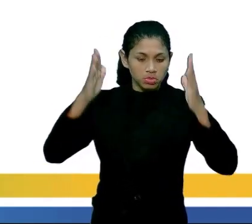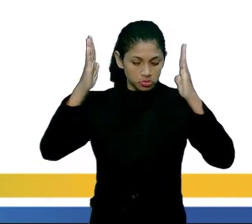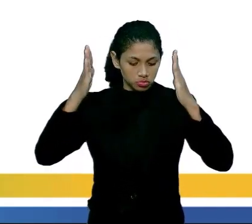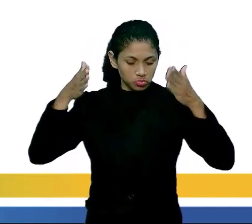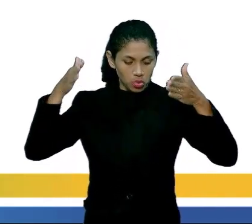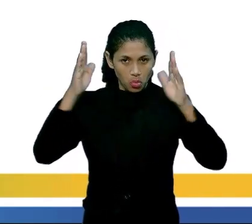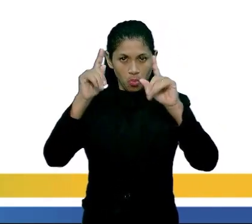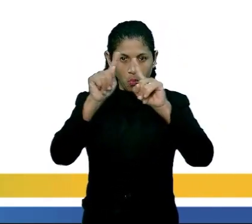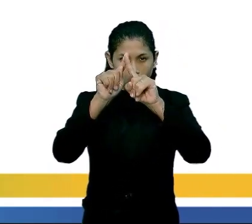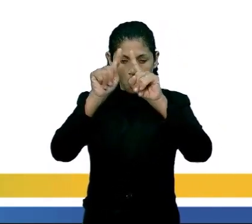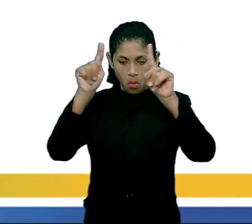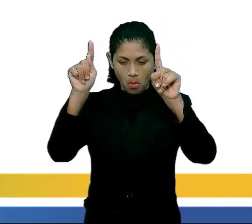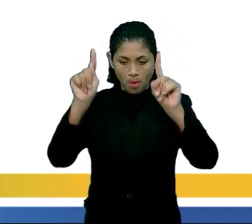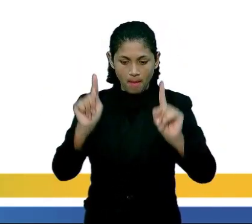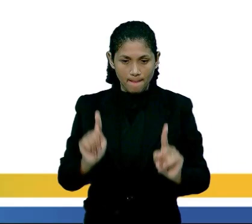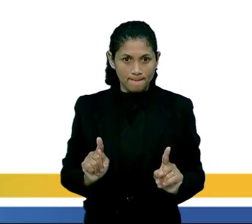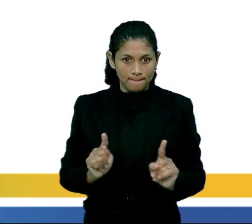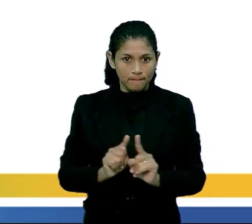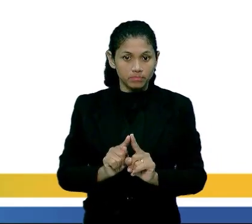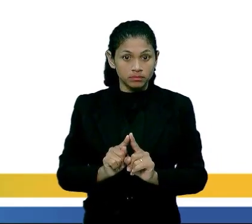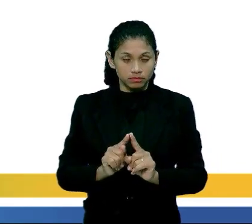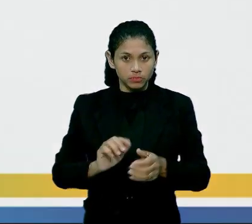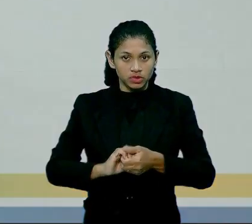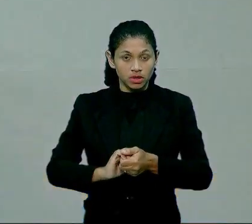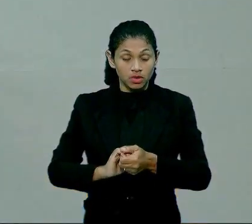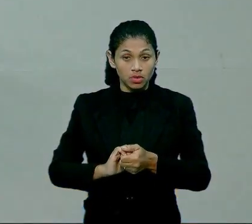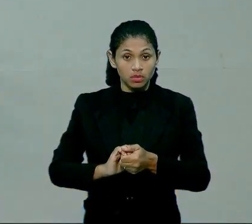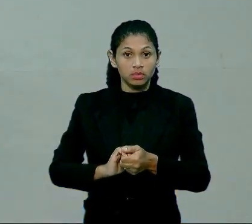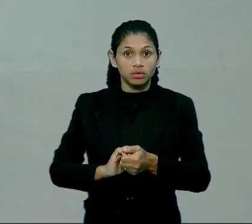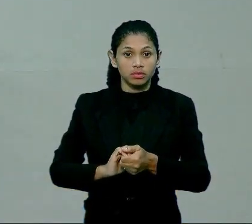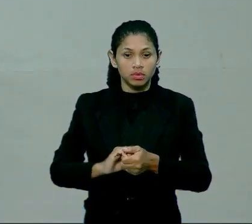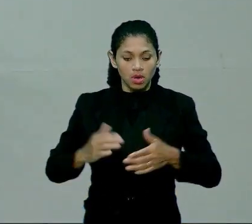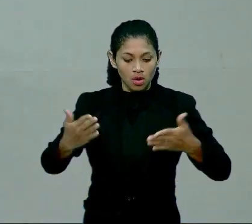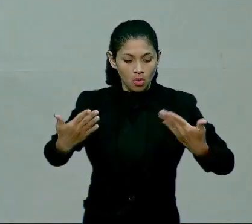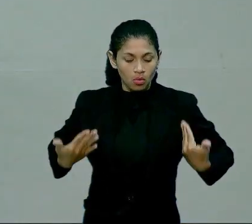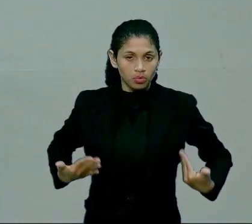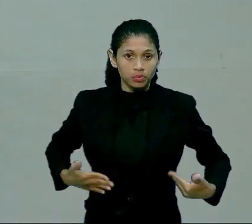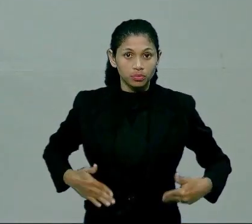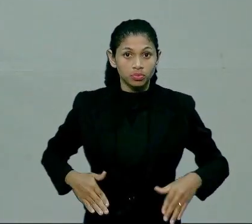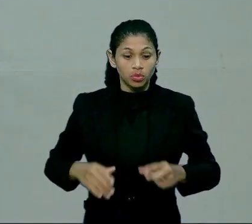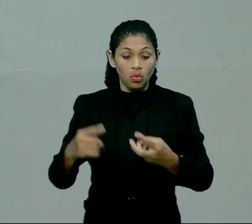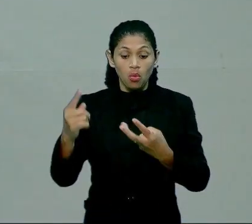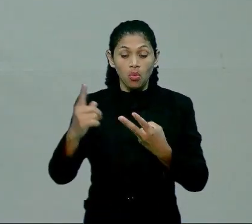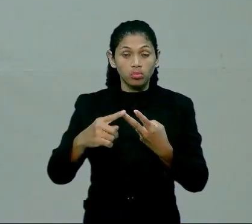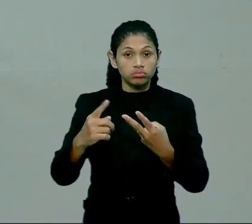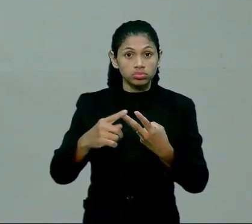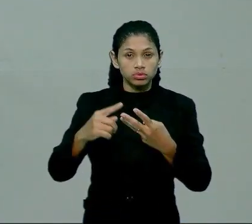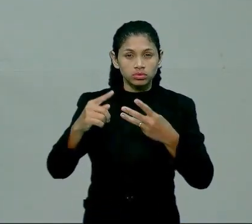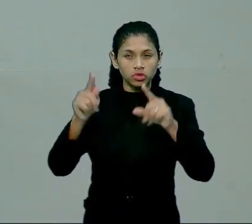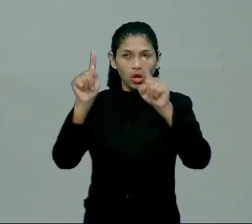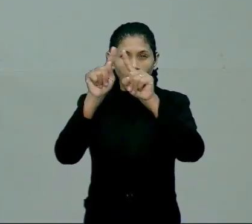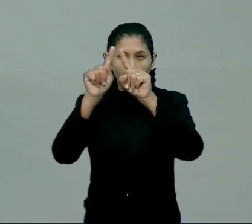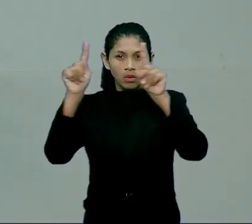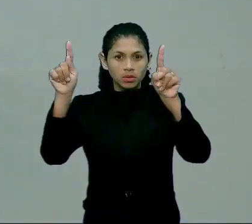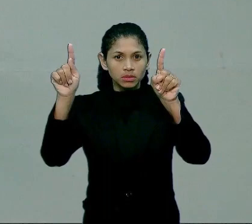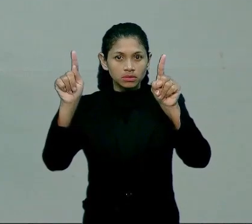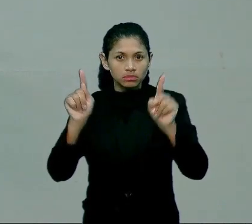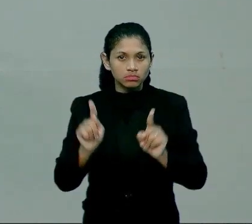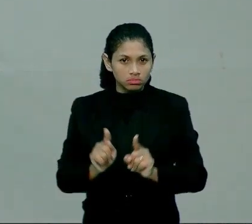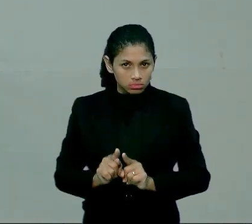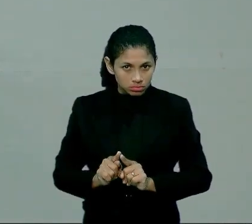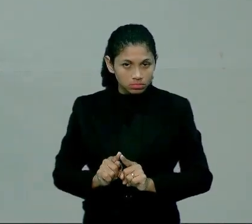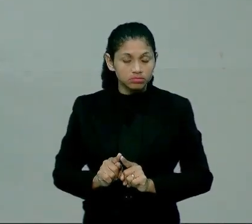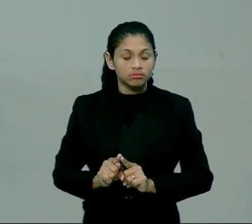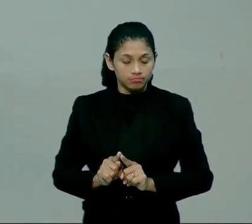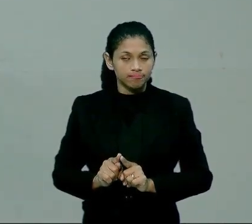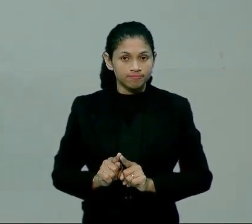um pouco mais muscular, e endomorfo, que é uma estrutura com mais gordura. Veja que a gente acaba encaixando em caixinhas. Não